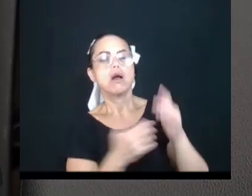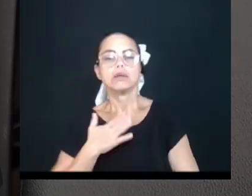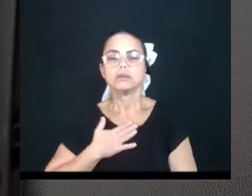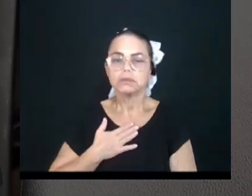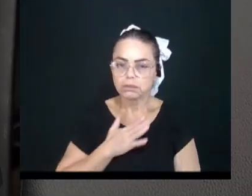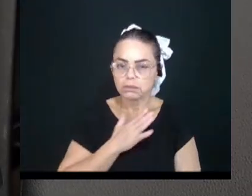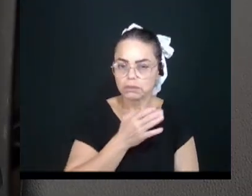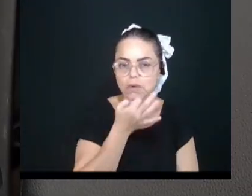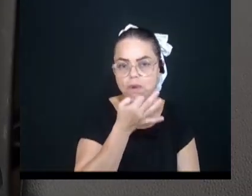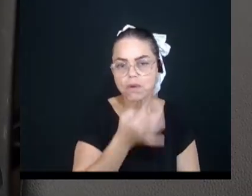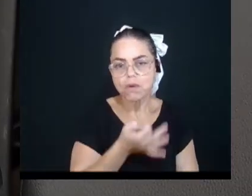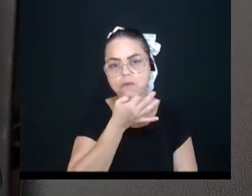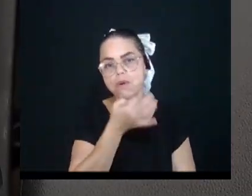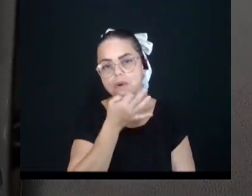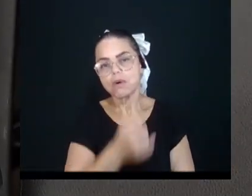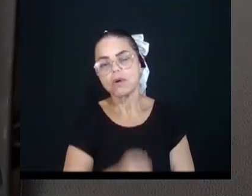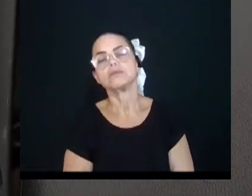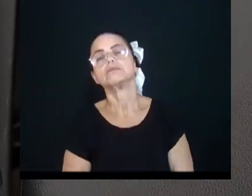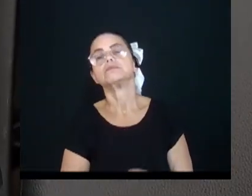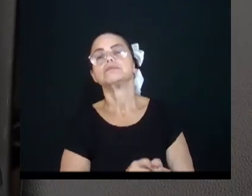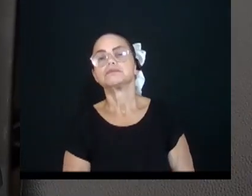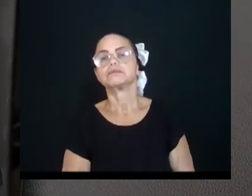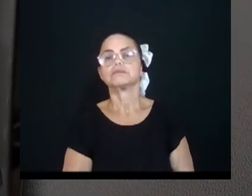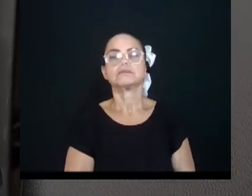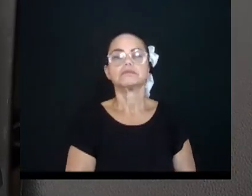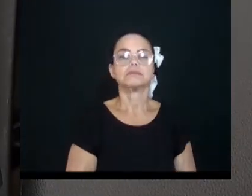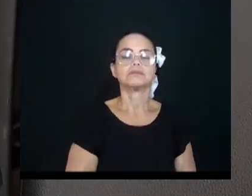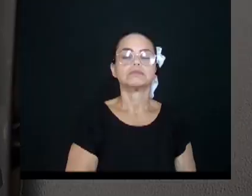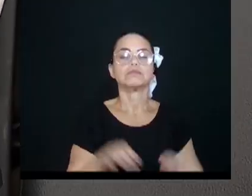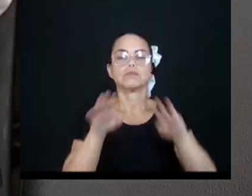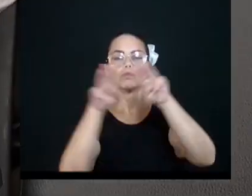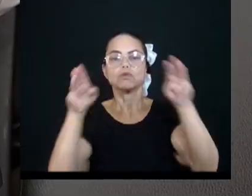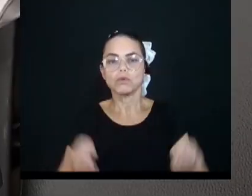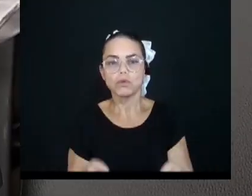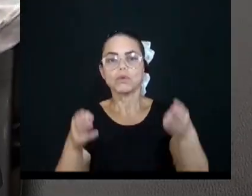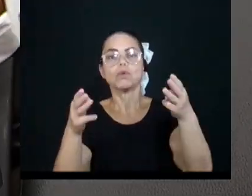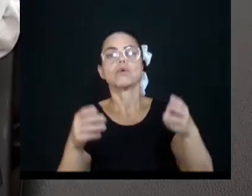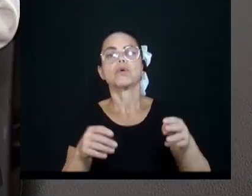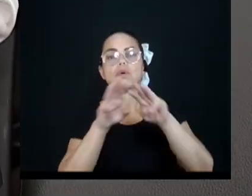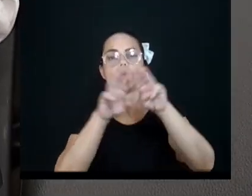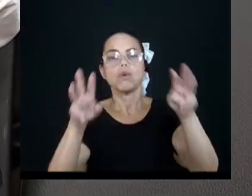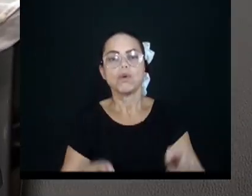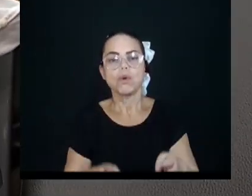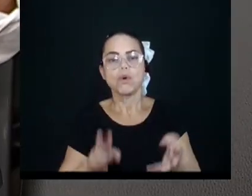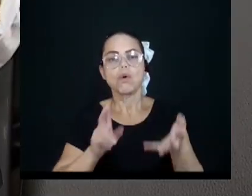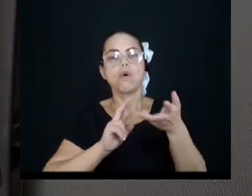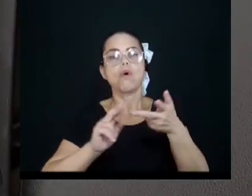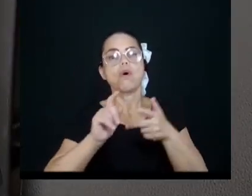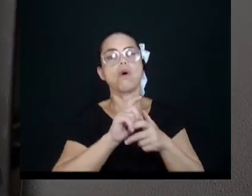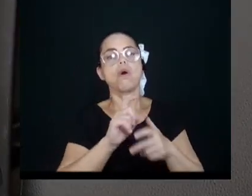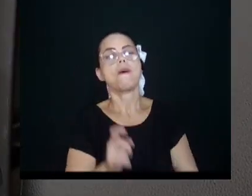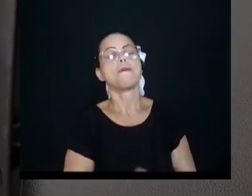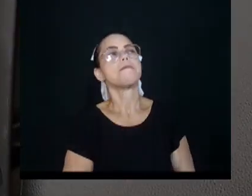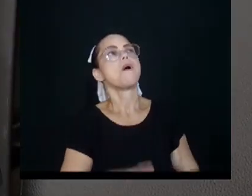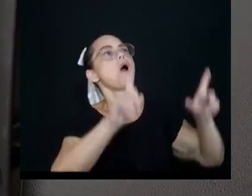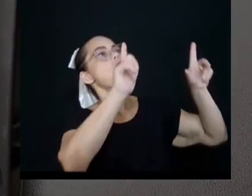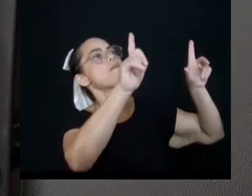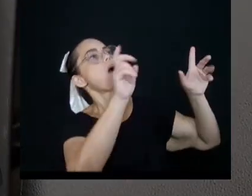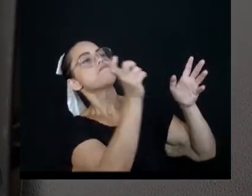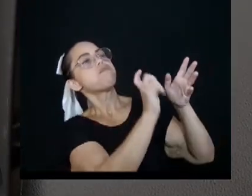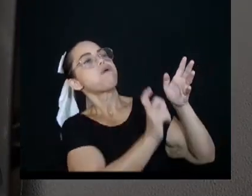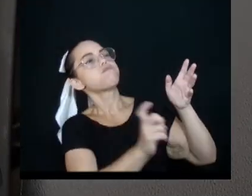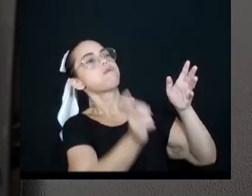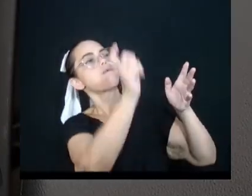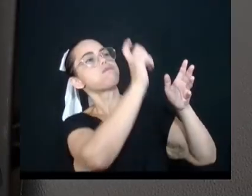virar em algum tempo tipo um museu ao céu aberto, com vários painéis, vários grafites nos prédios,